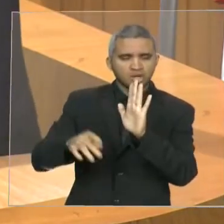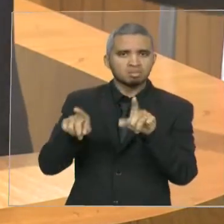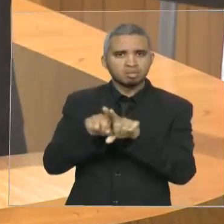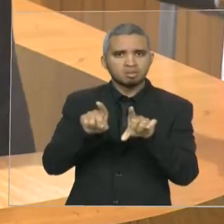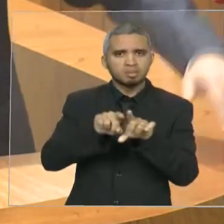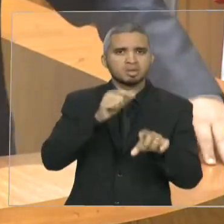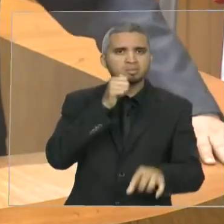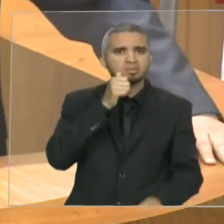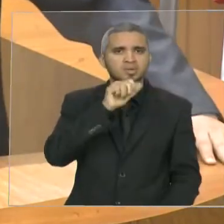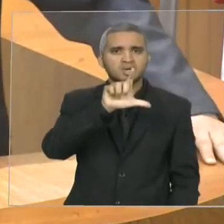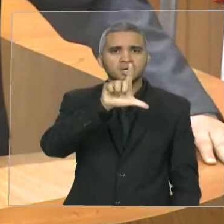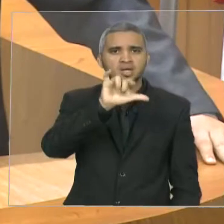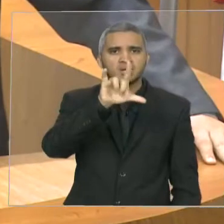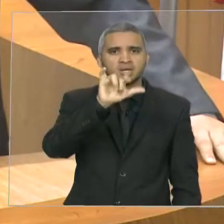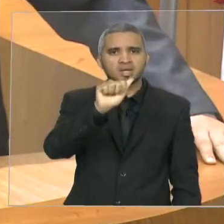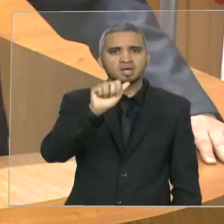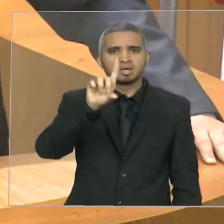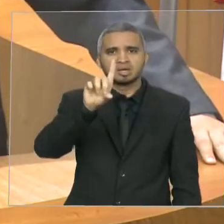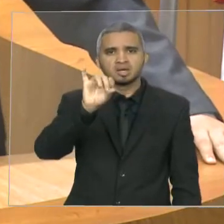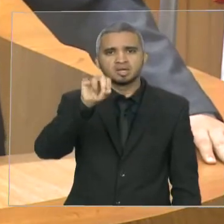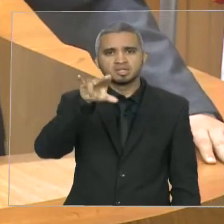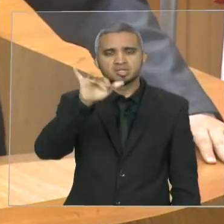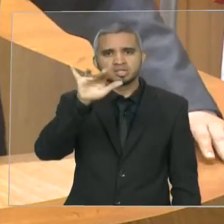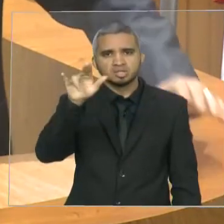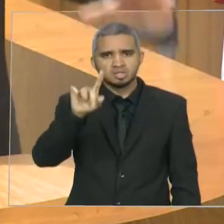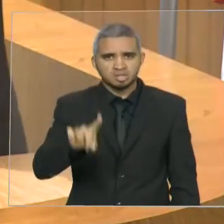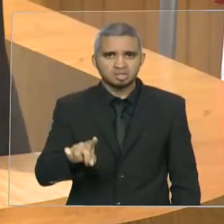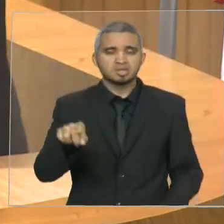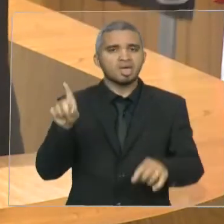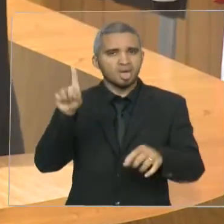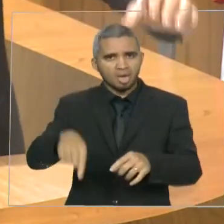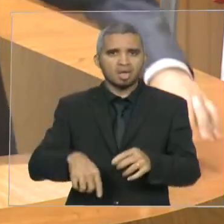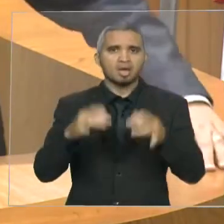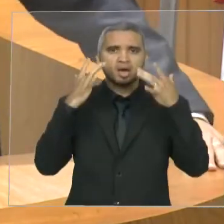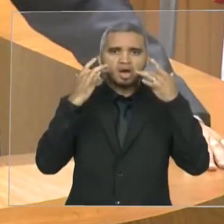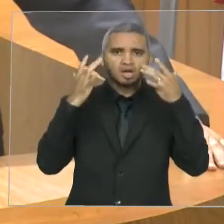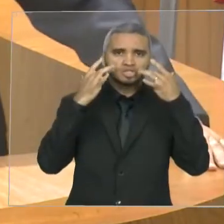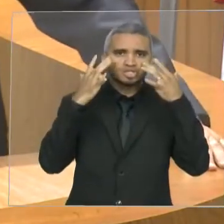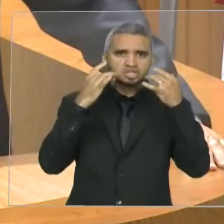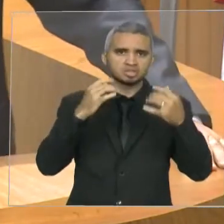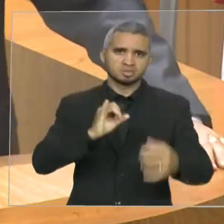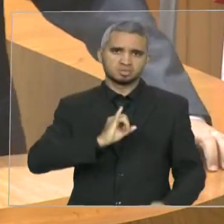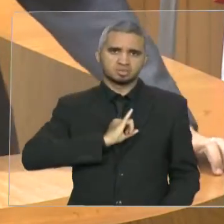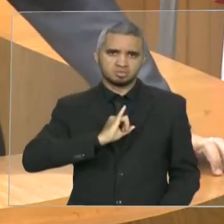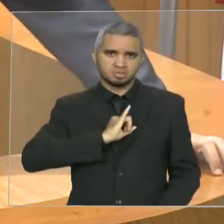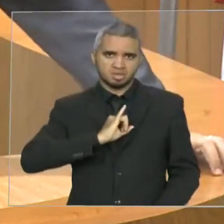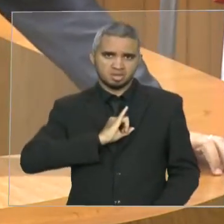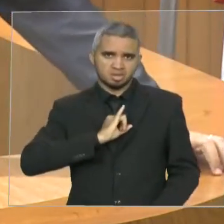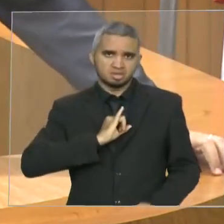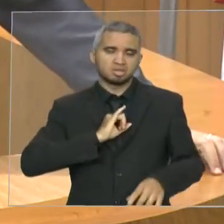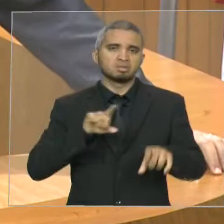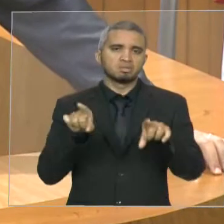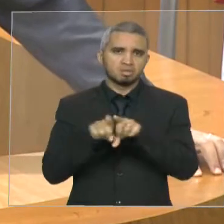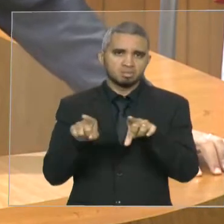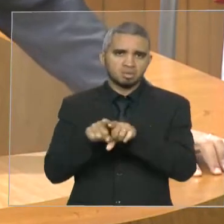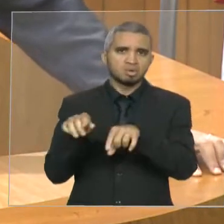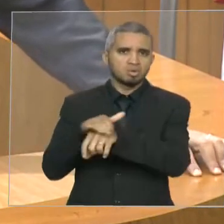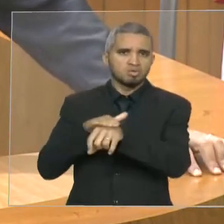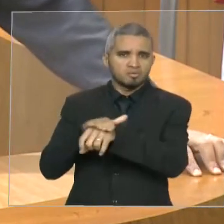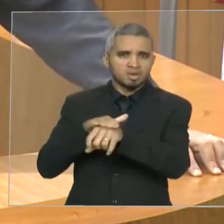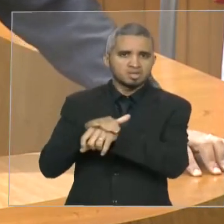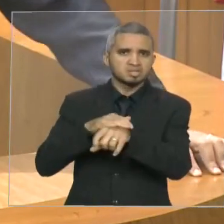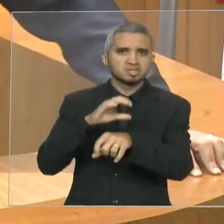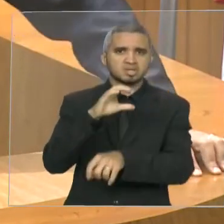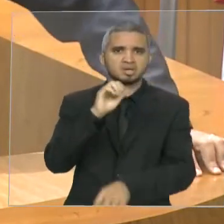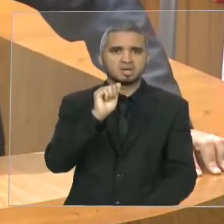Diniz, que é uma artista de Imperatriz, muito querida, que ajuda a pensar a cidade. Temos dialogado com a Academia Imperatrizense